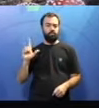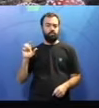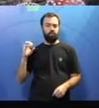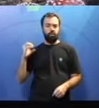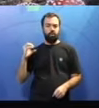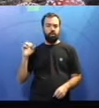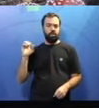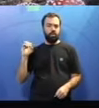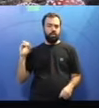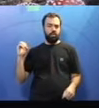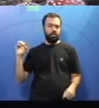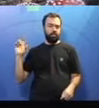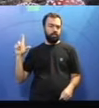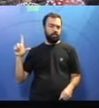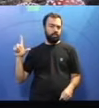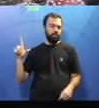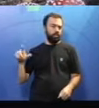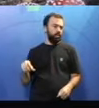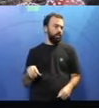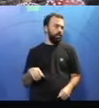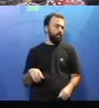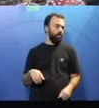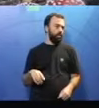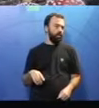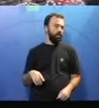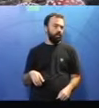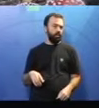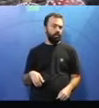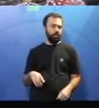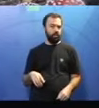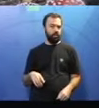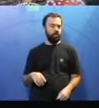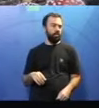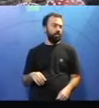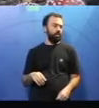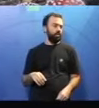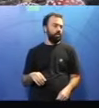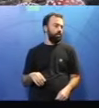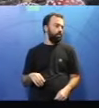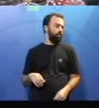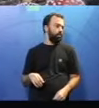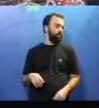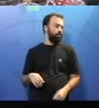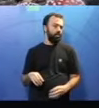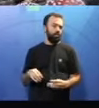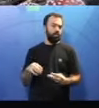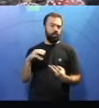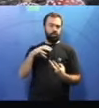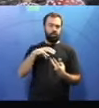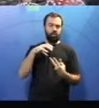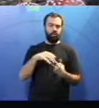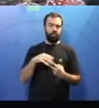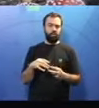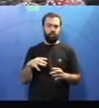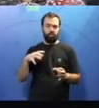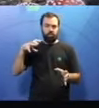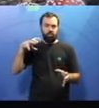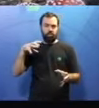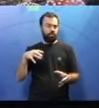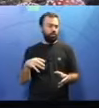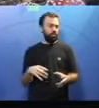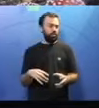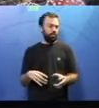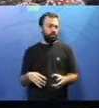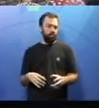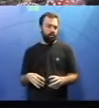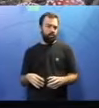que é vendido em posto de gasolina, em supermercados. Agora, fungos pluricelulares, nós temos, por